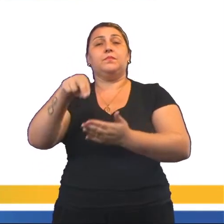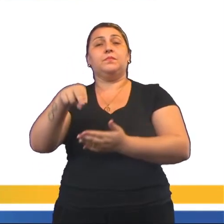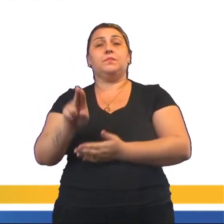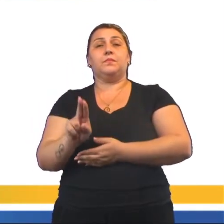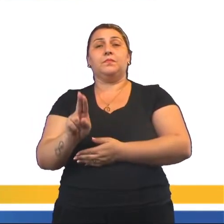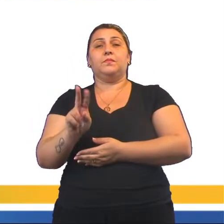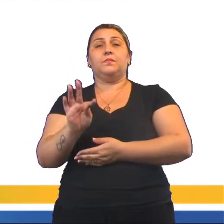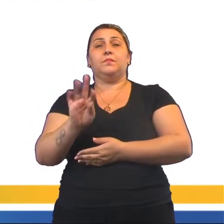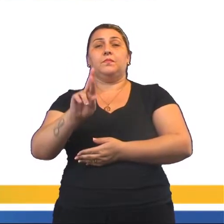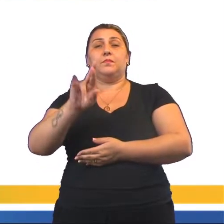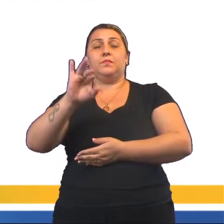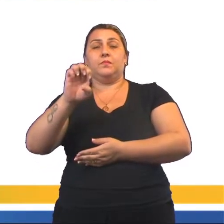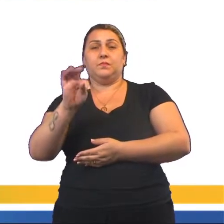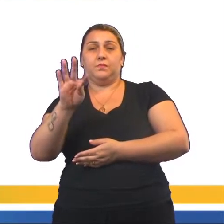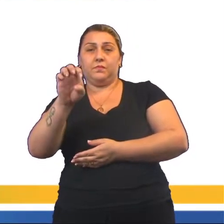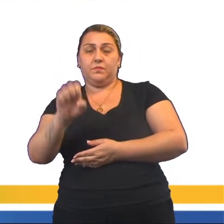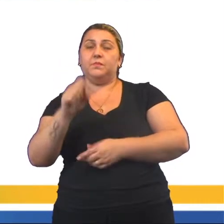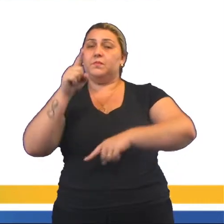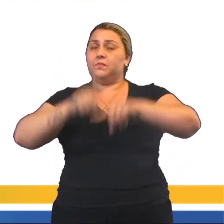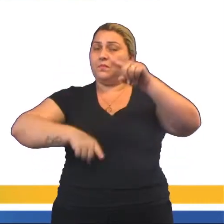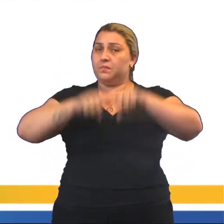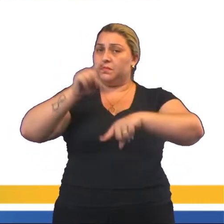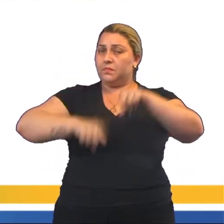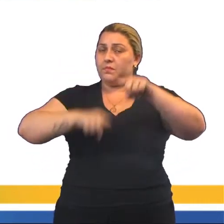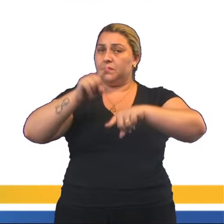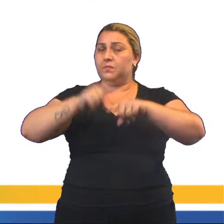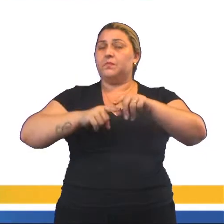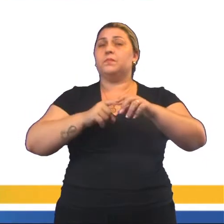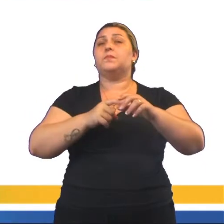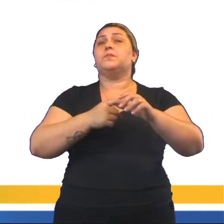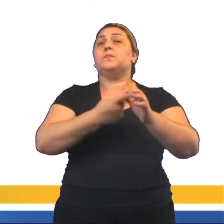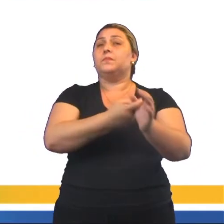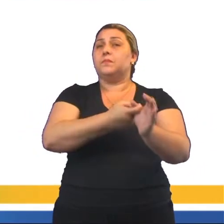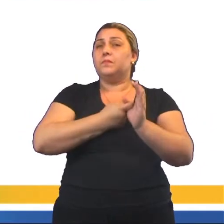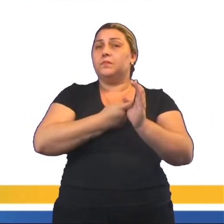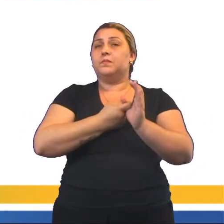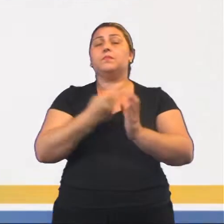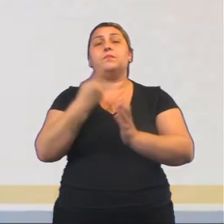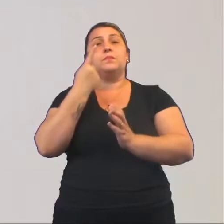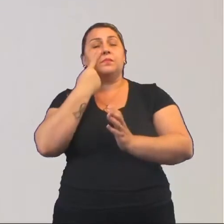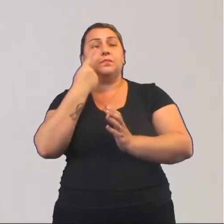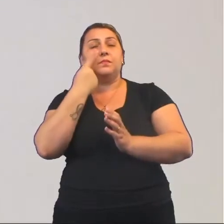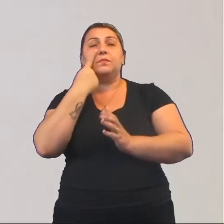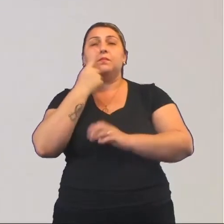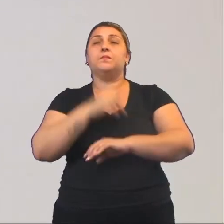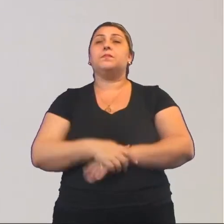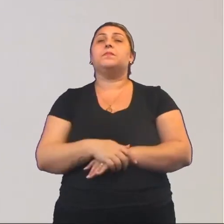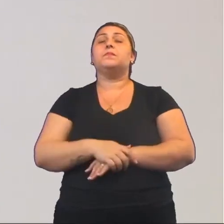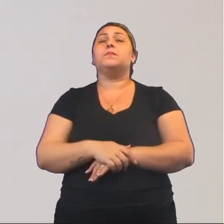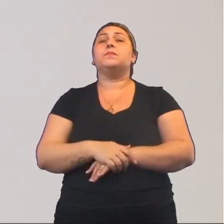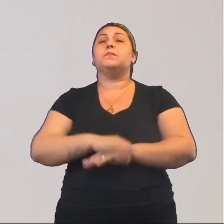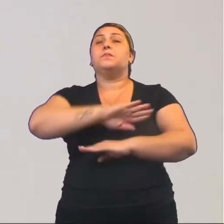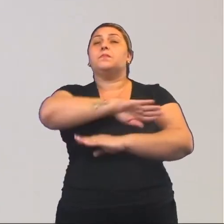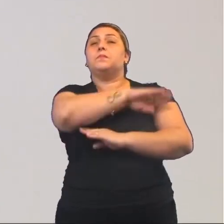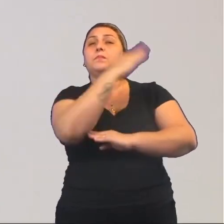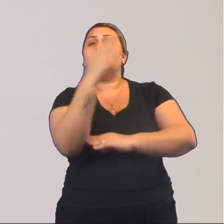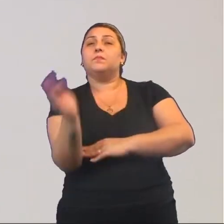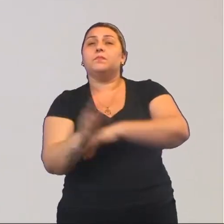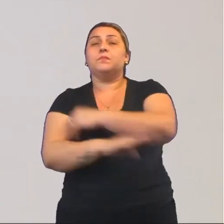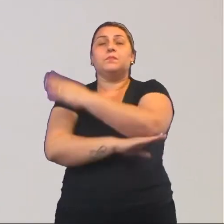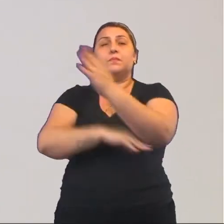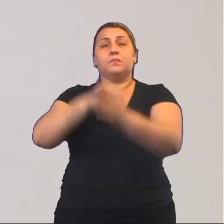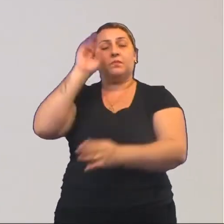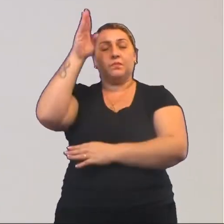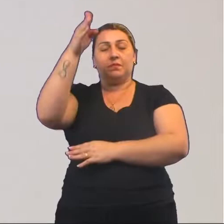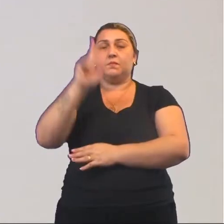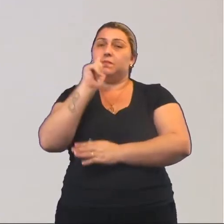nutrientes e materiais em suspensão. Então, quando a gente vê a questão do desmatamento,